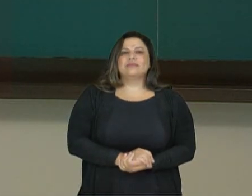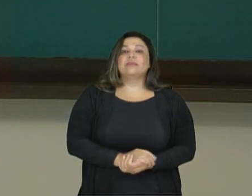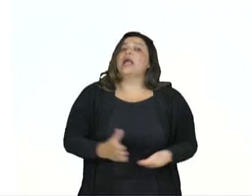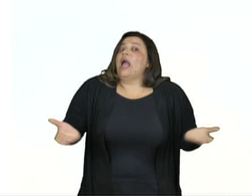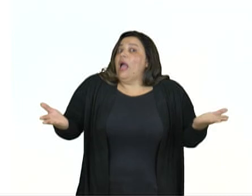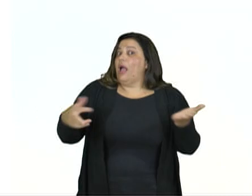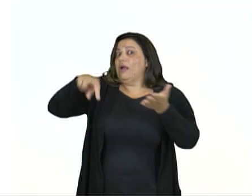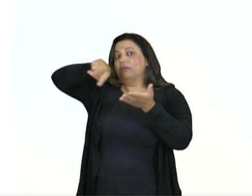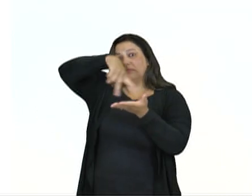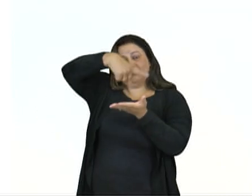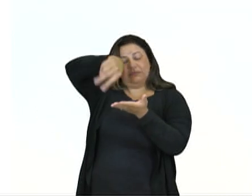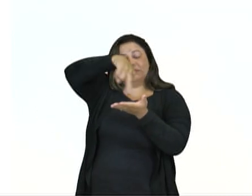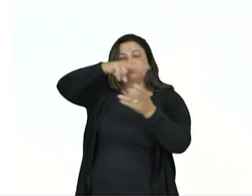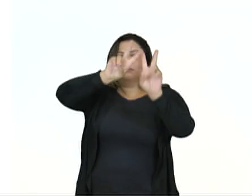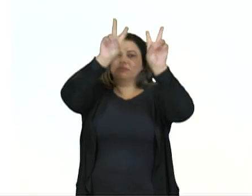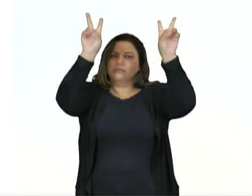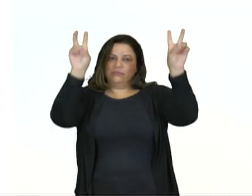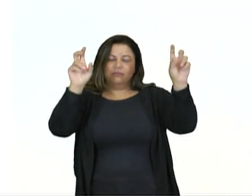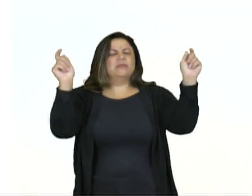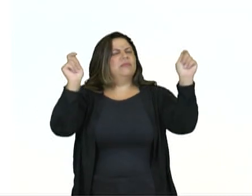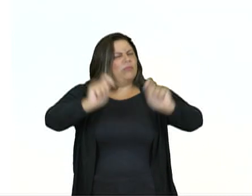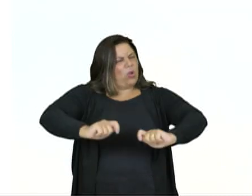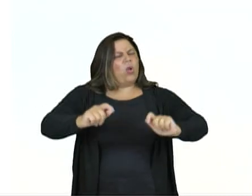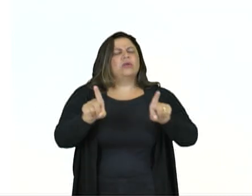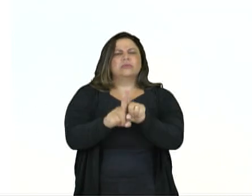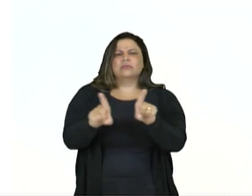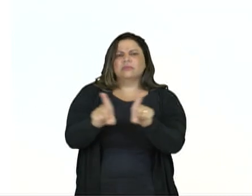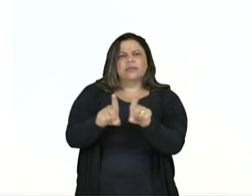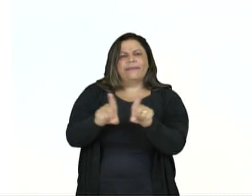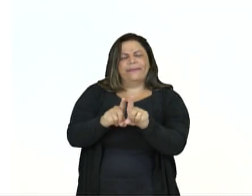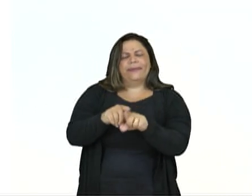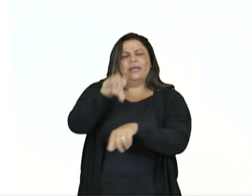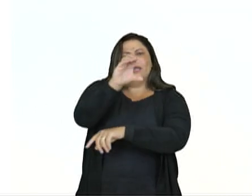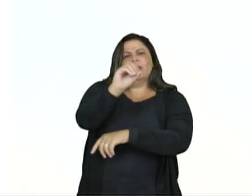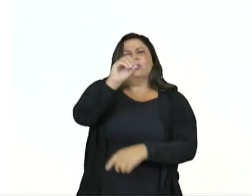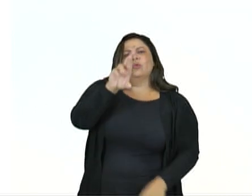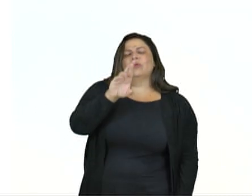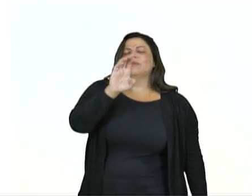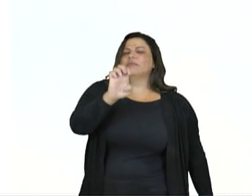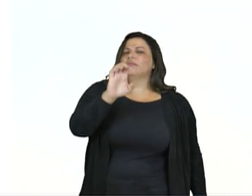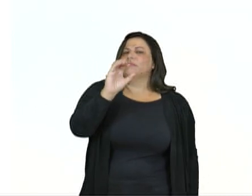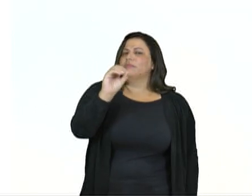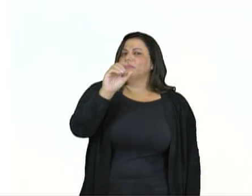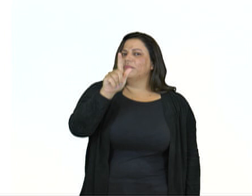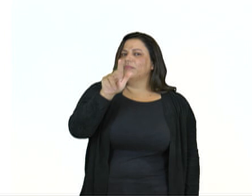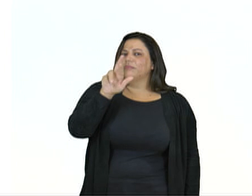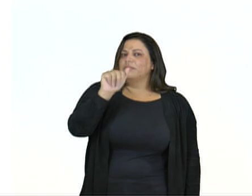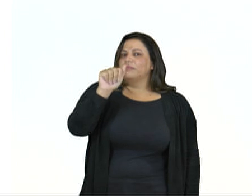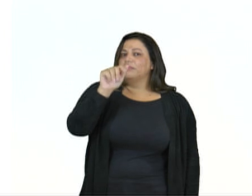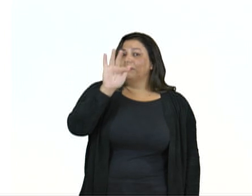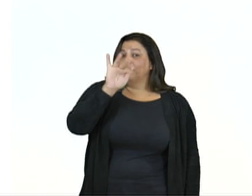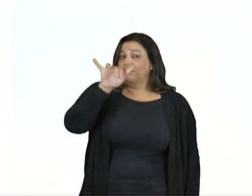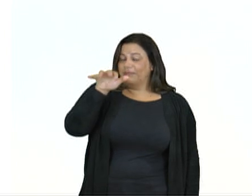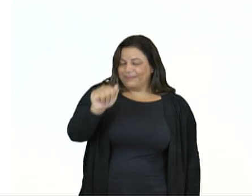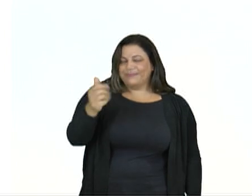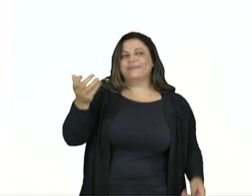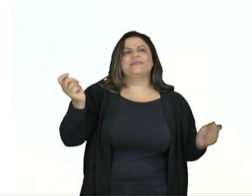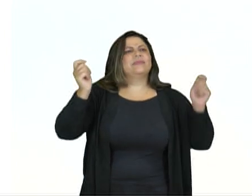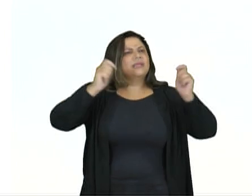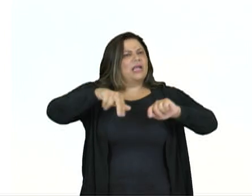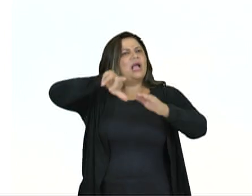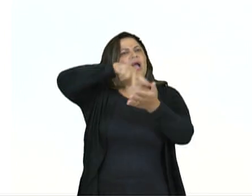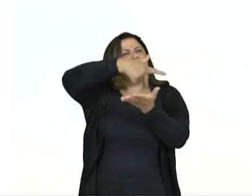Em dança, a gente pode ter também a coreografia. É a arte de compor trilhas